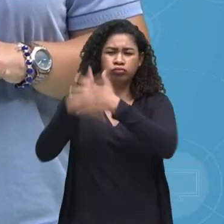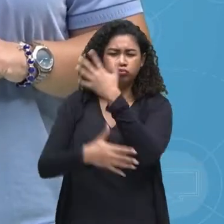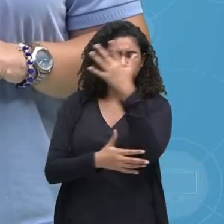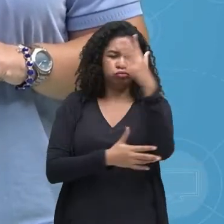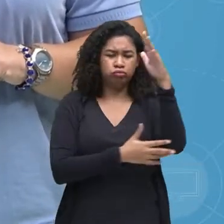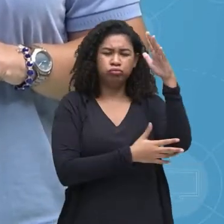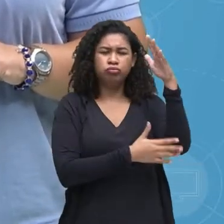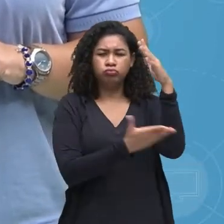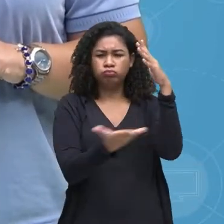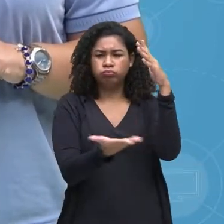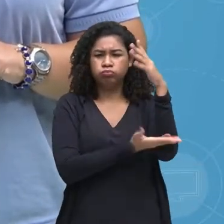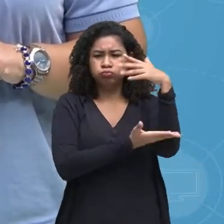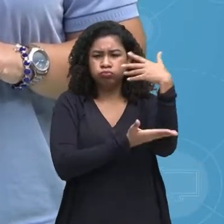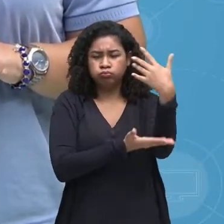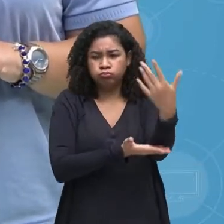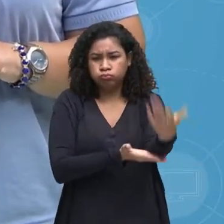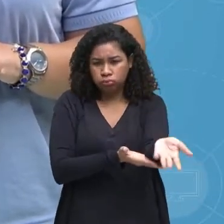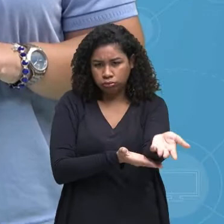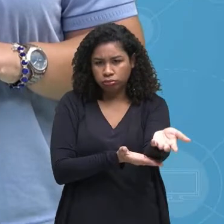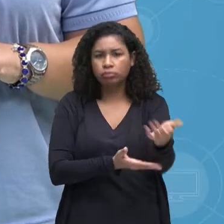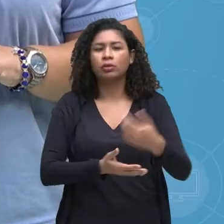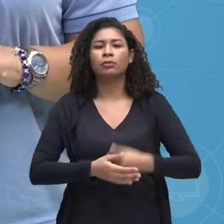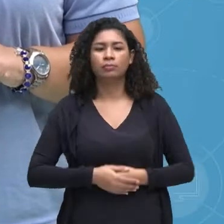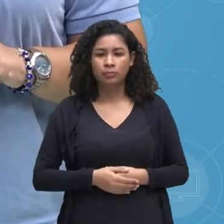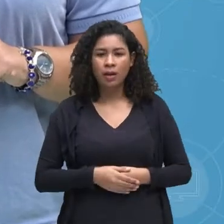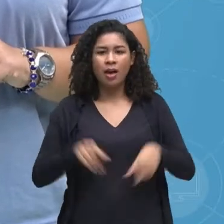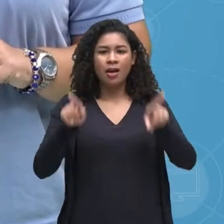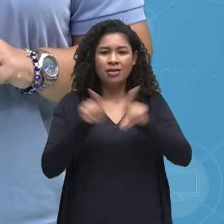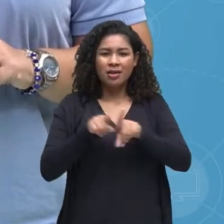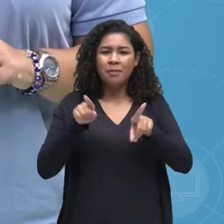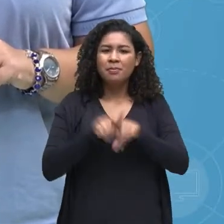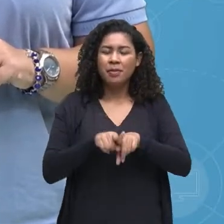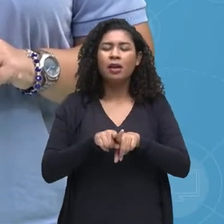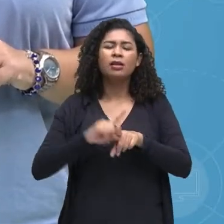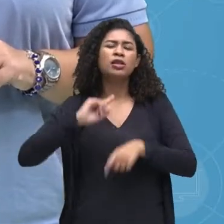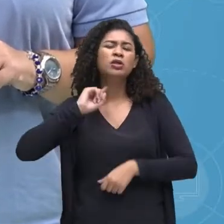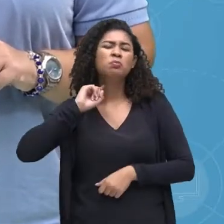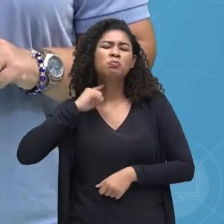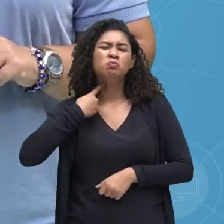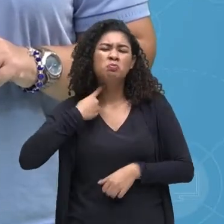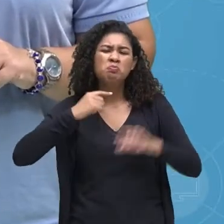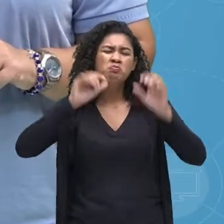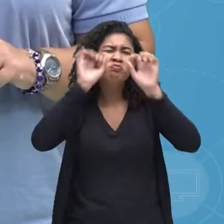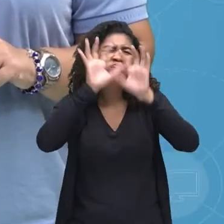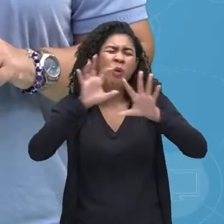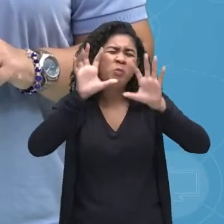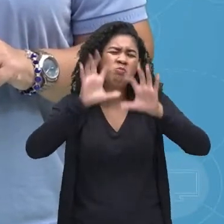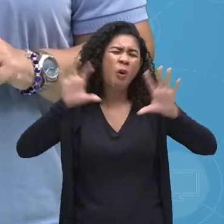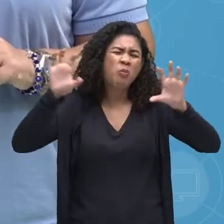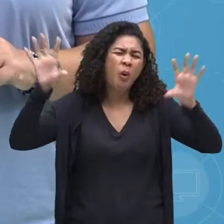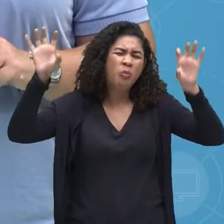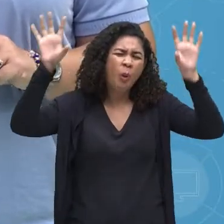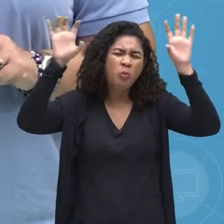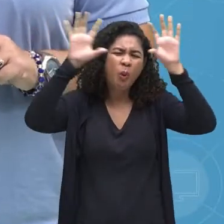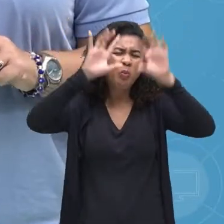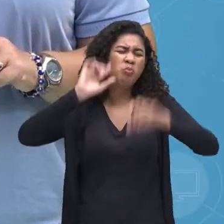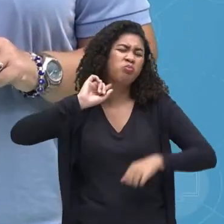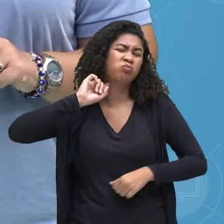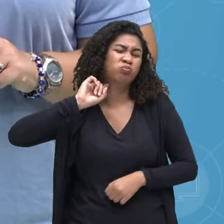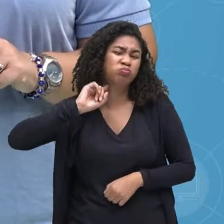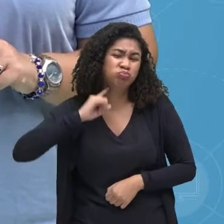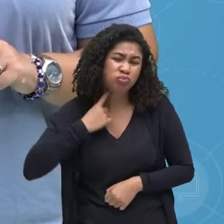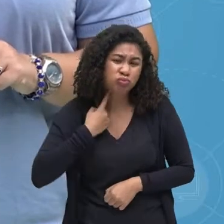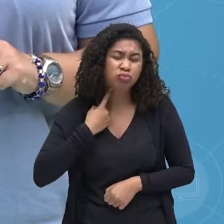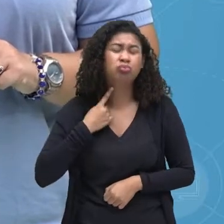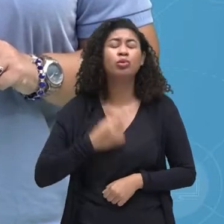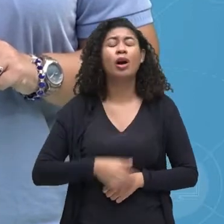desmatadas, erosão, poluição atmosférica, muitos gases jogados na